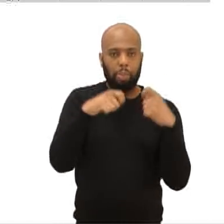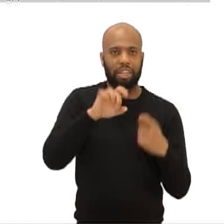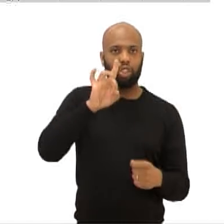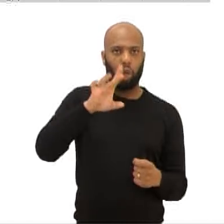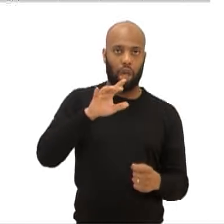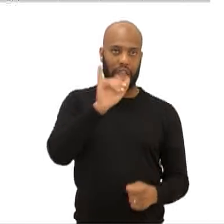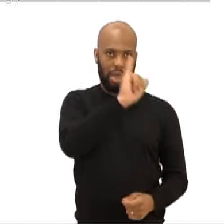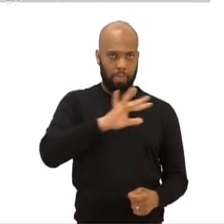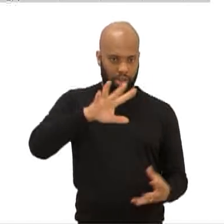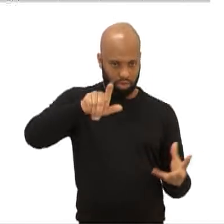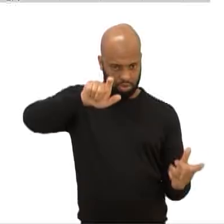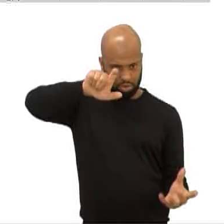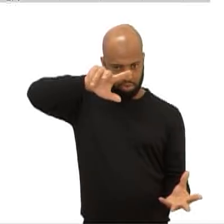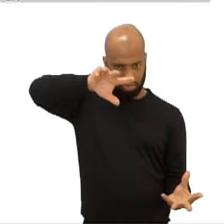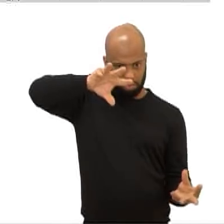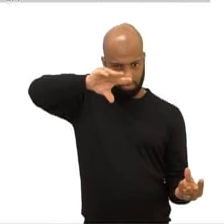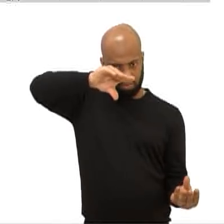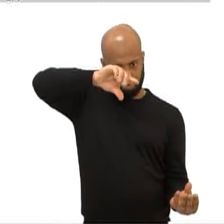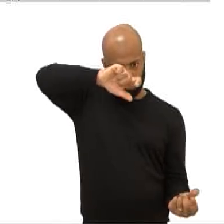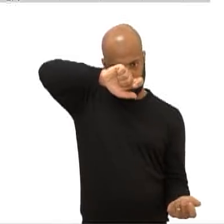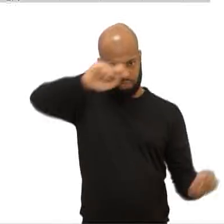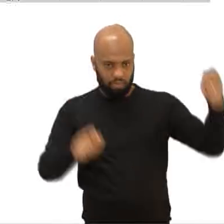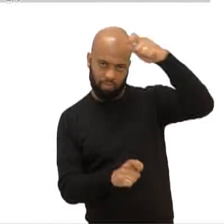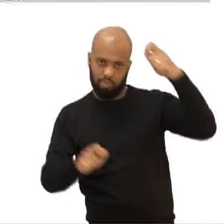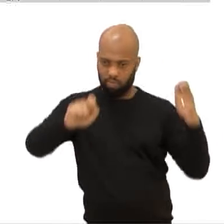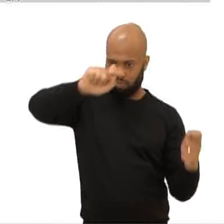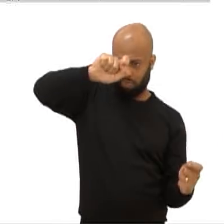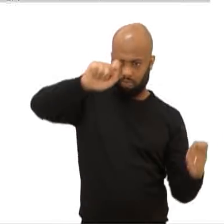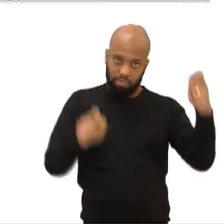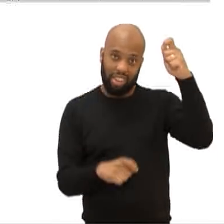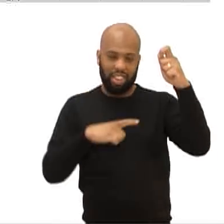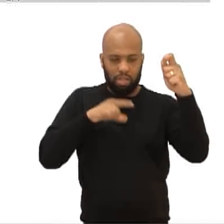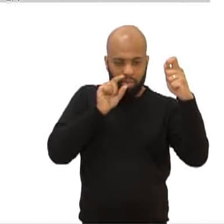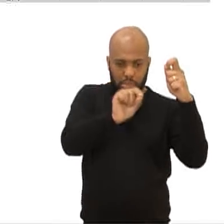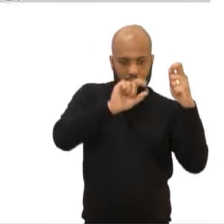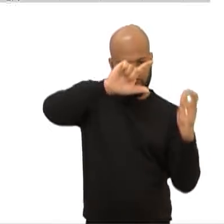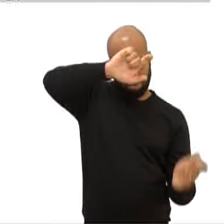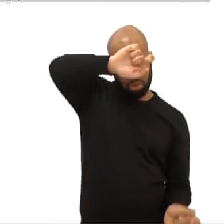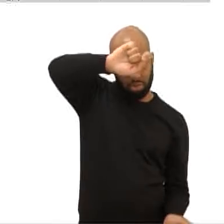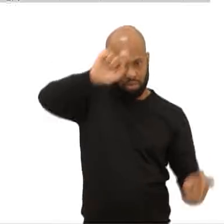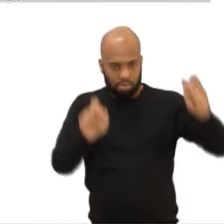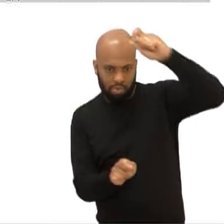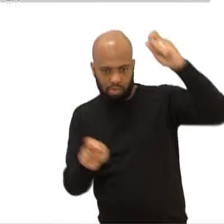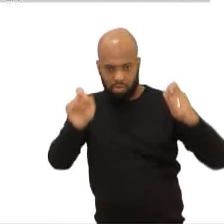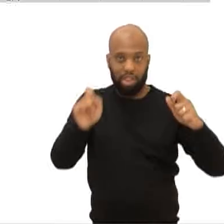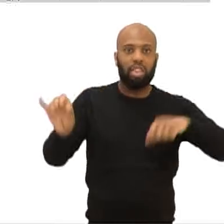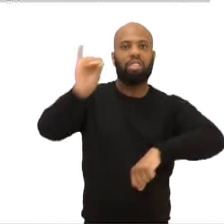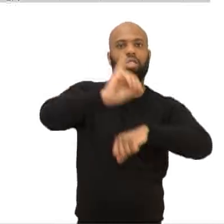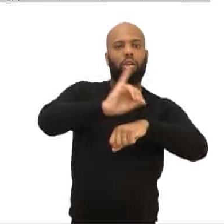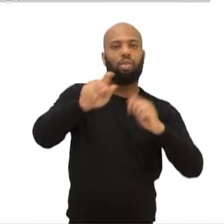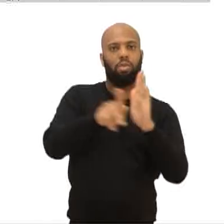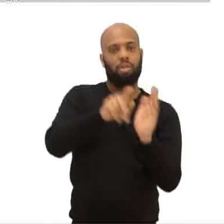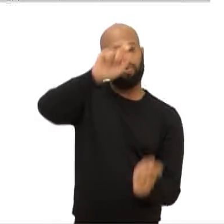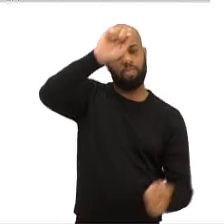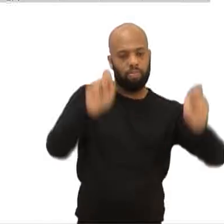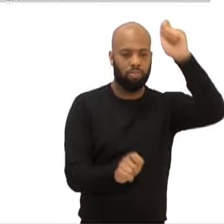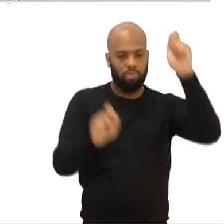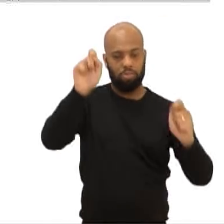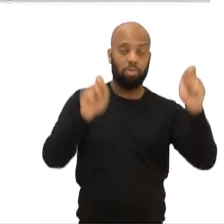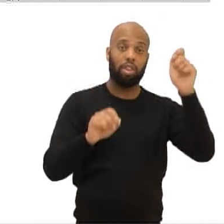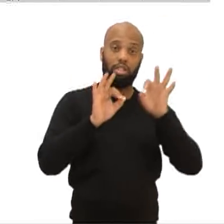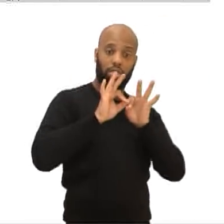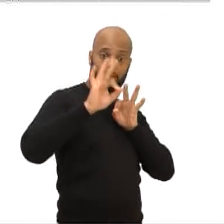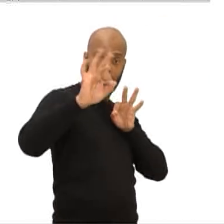girar a imagem original ao redor de um ponto que chamaremos de centro de rotação. A